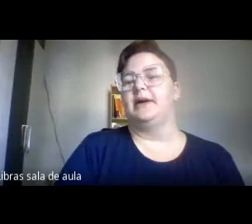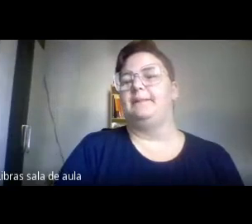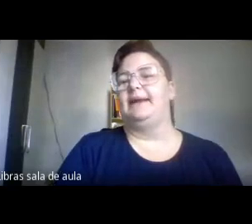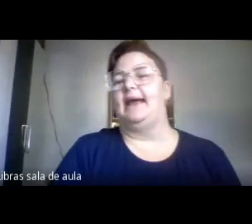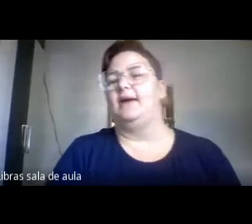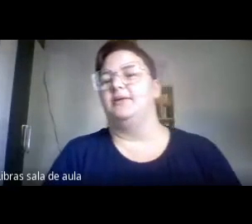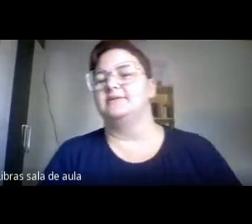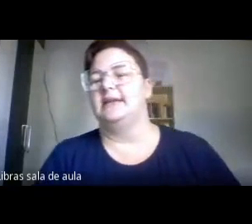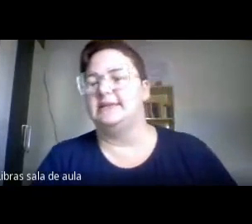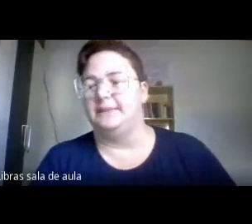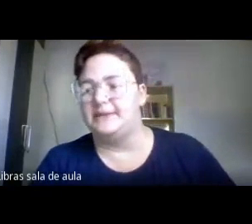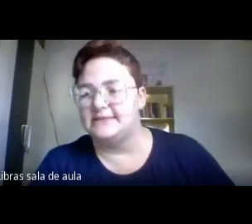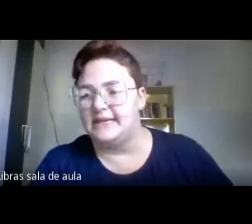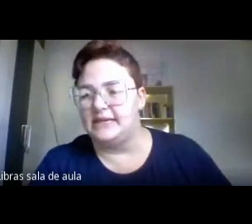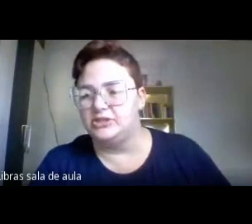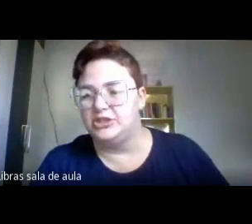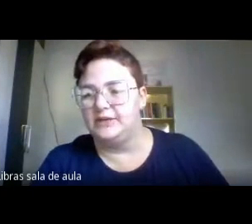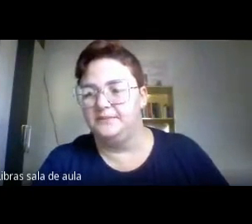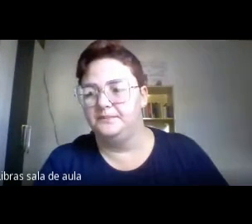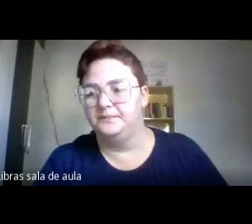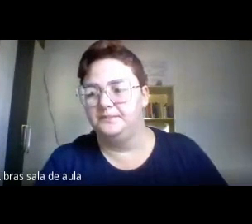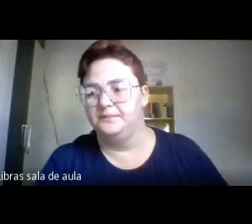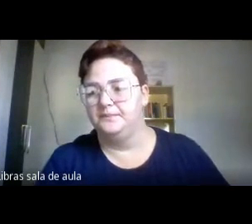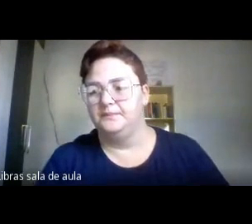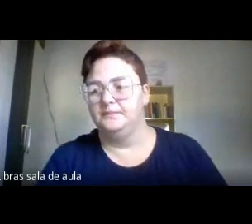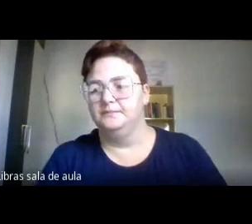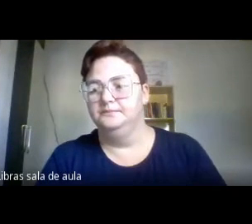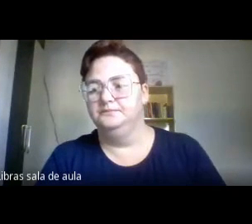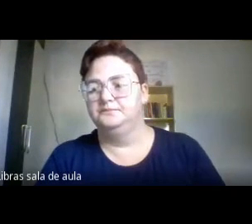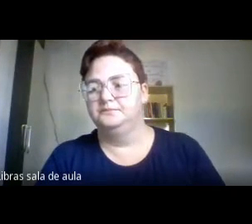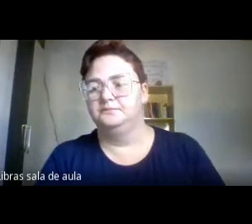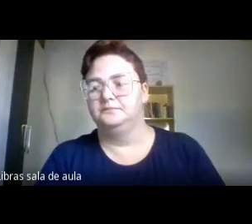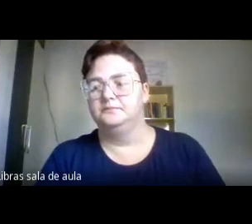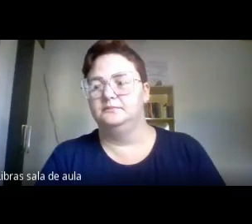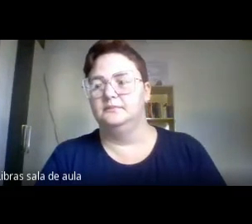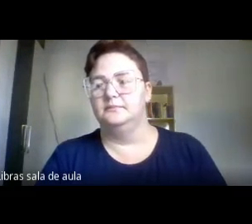São Gabriel, que eu sei que está presente.